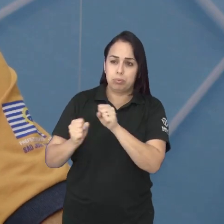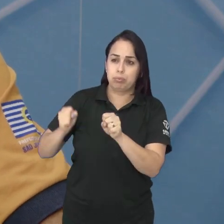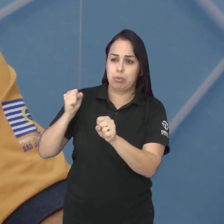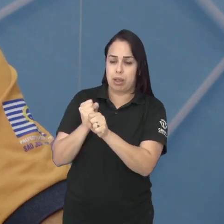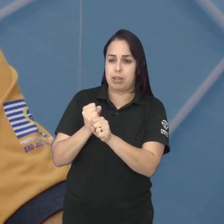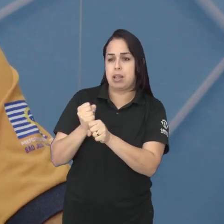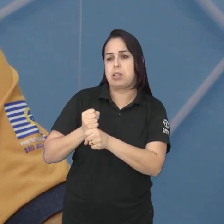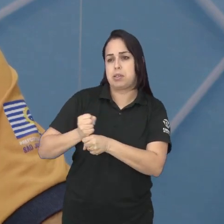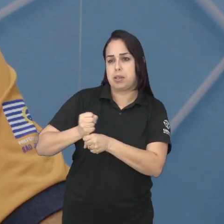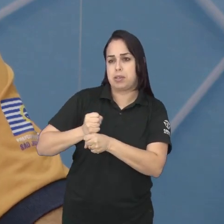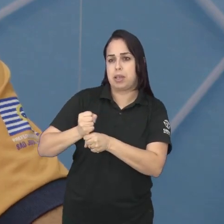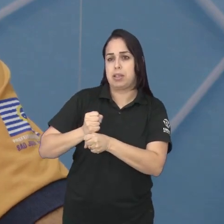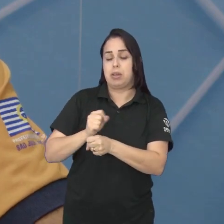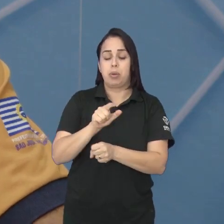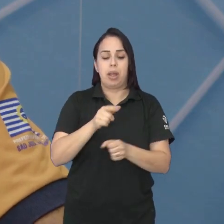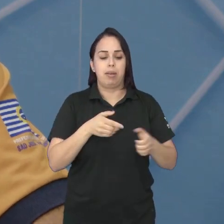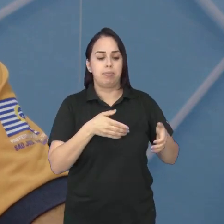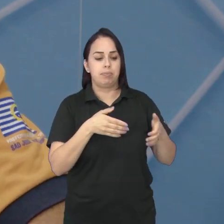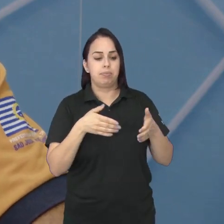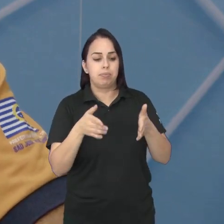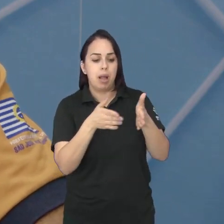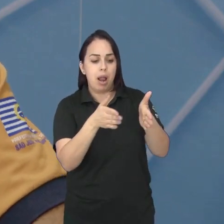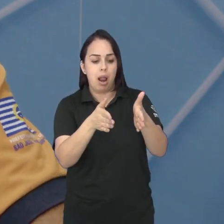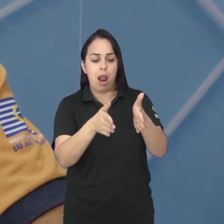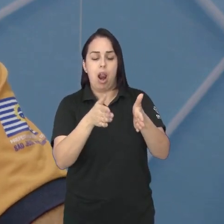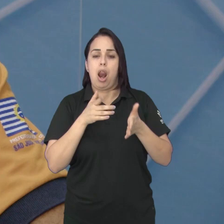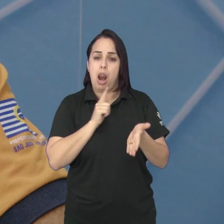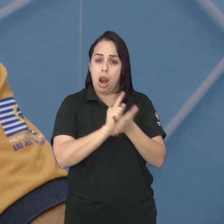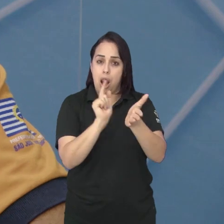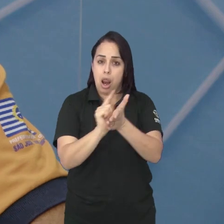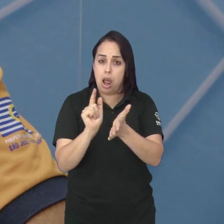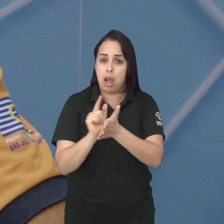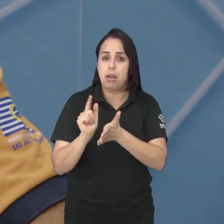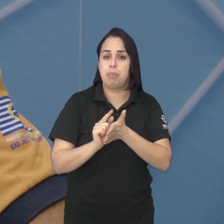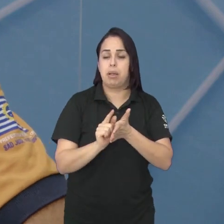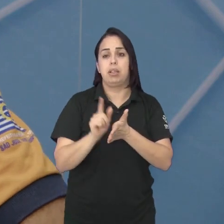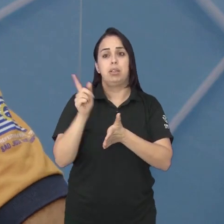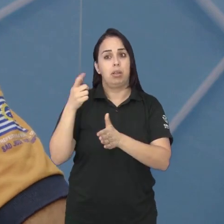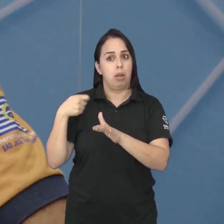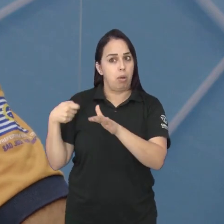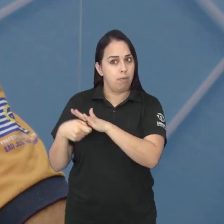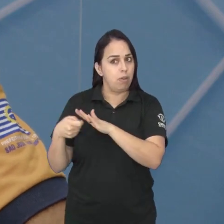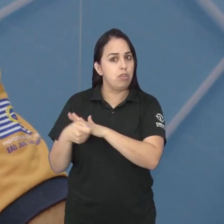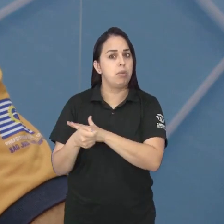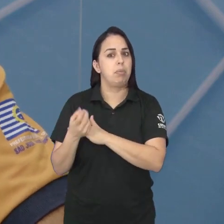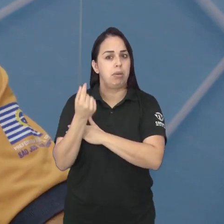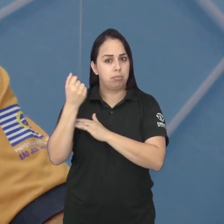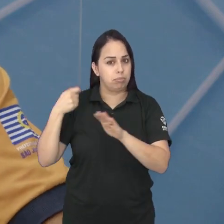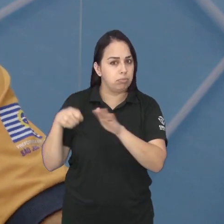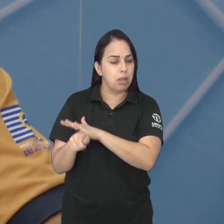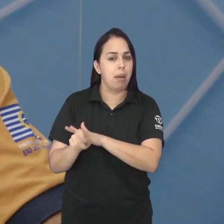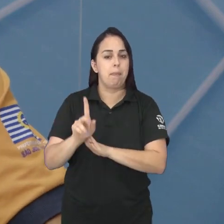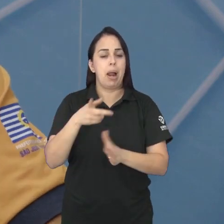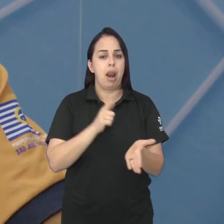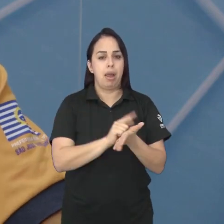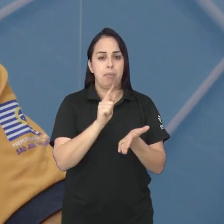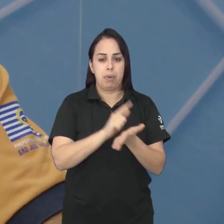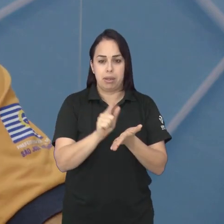feitos limpeza, né? Então tem um investimento muito grande em desassoreamento, em limpeza, porque